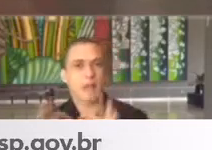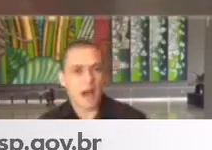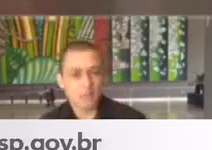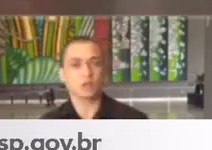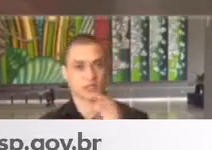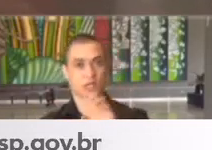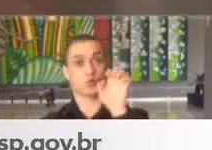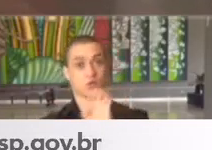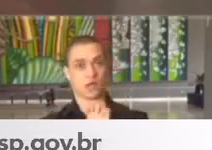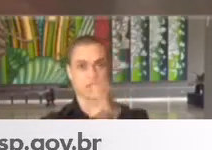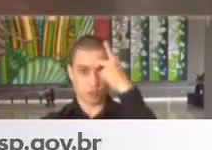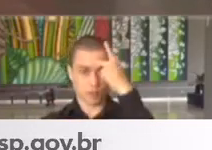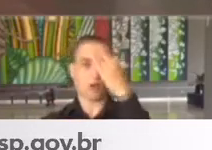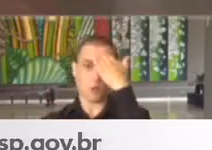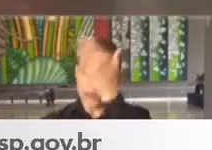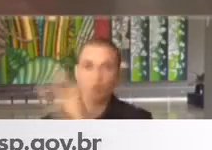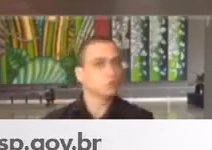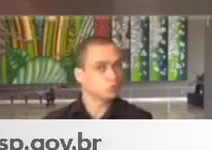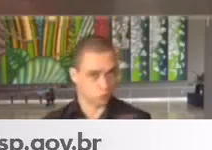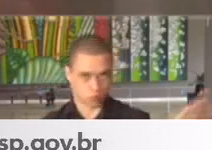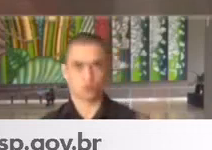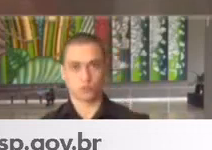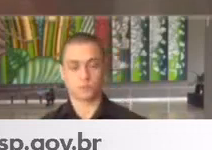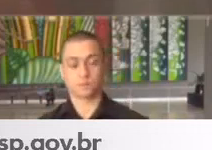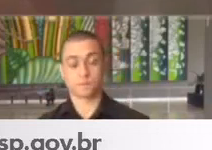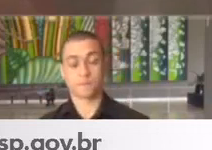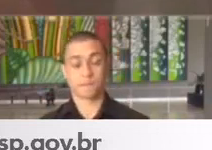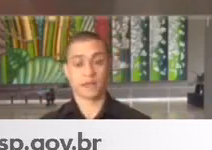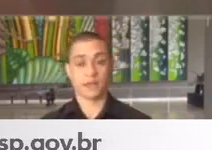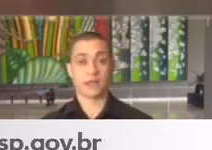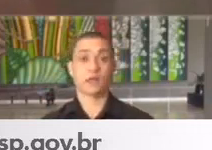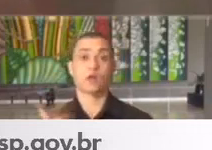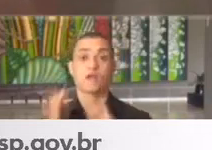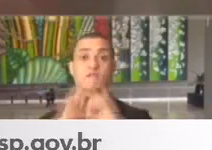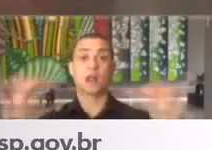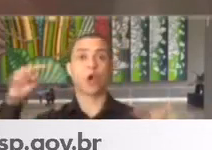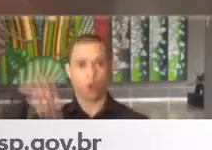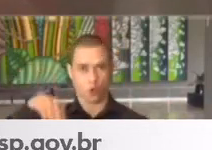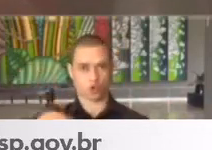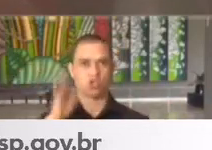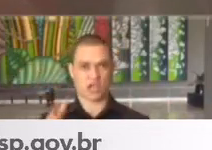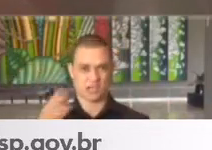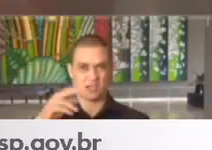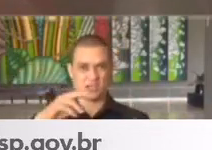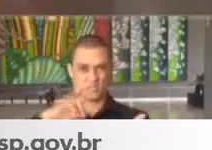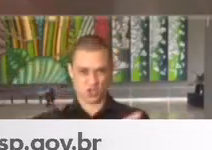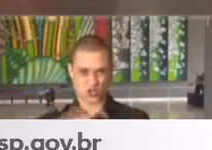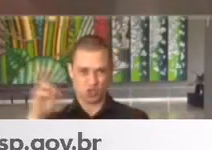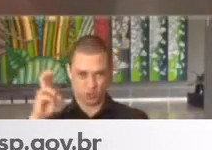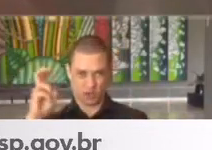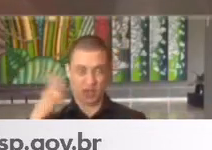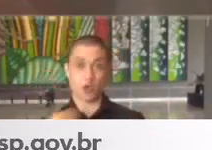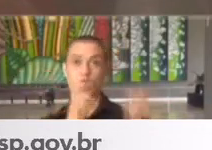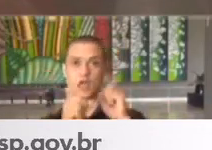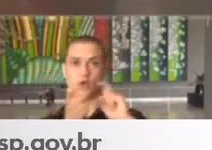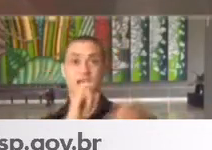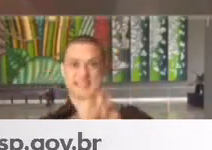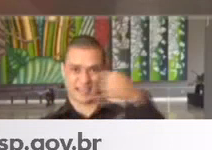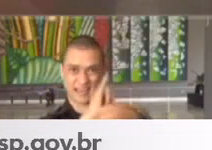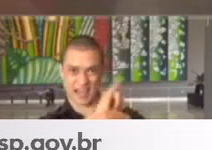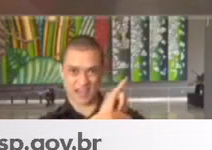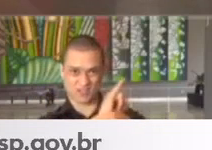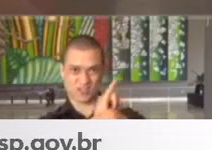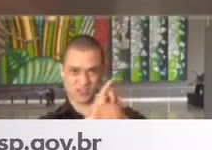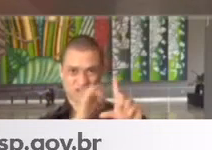Estado de São Paulo. Gostaria de dizer que hoje fizemos uma reunião virtual com